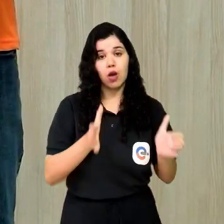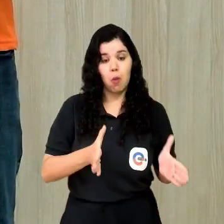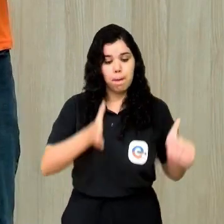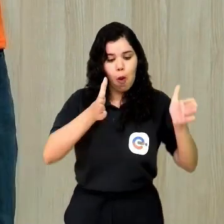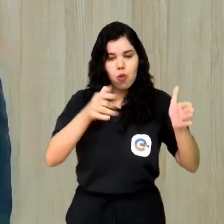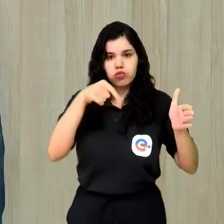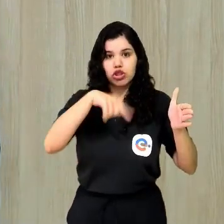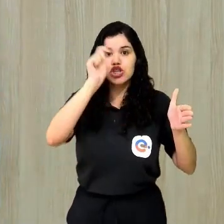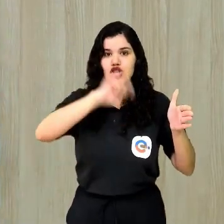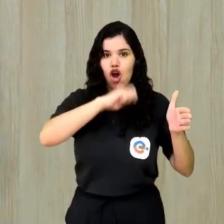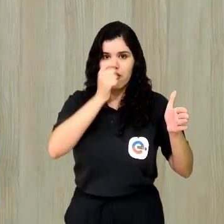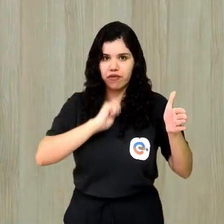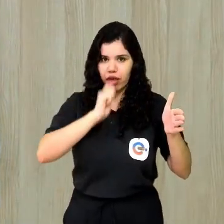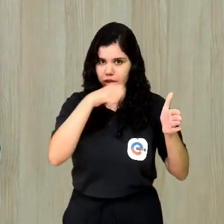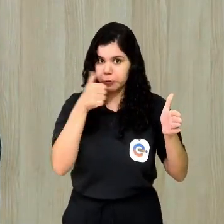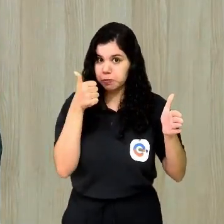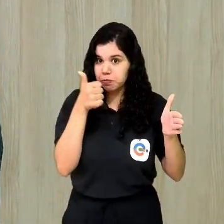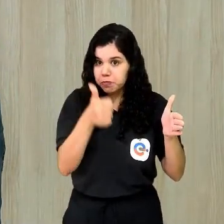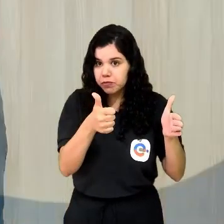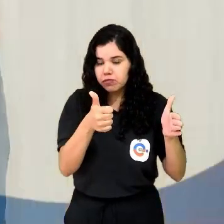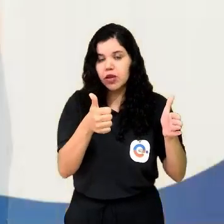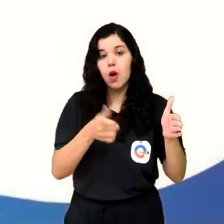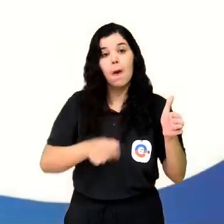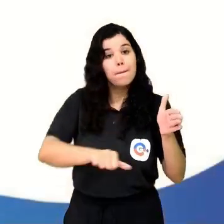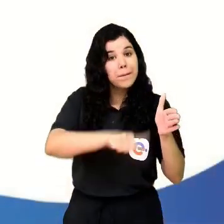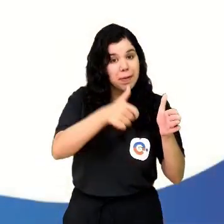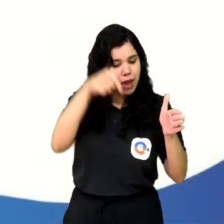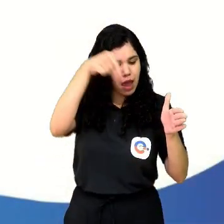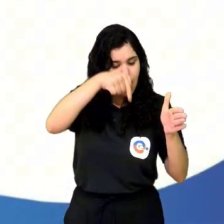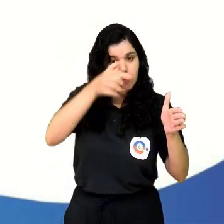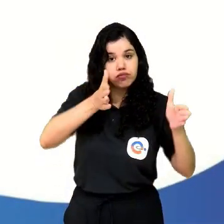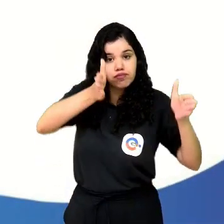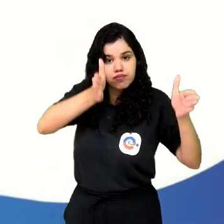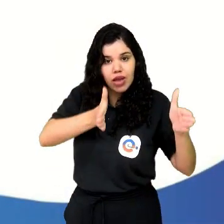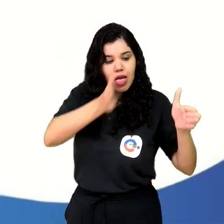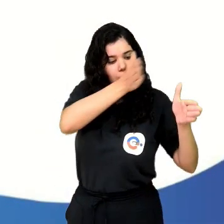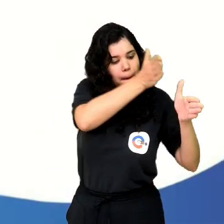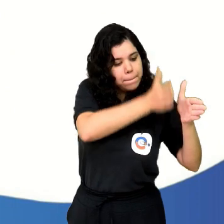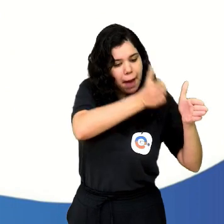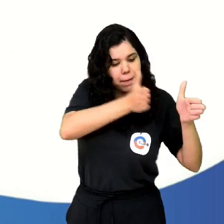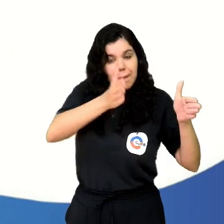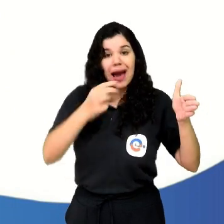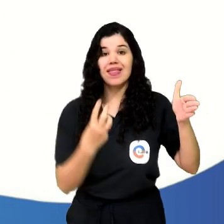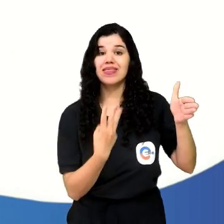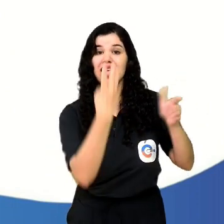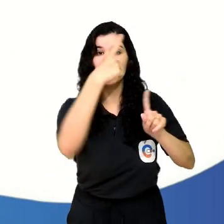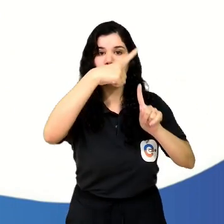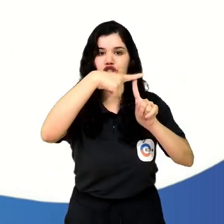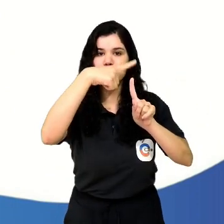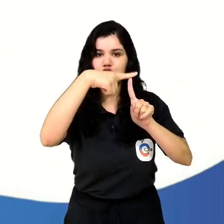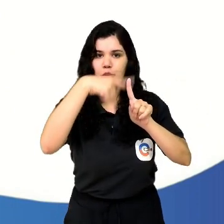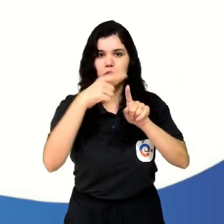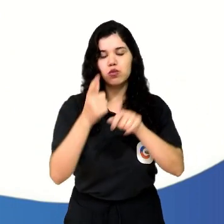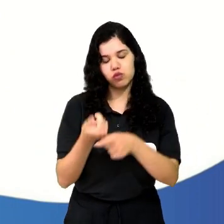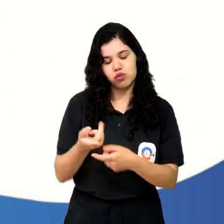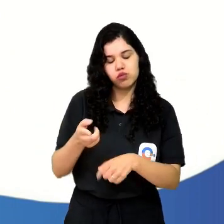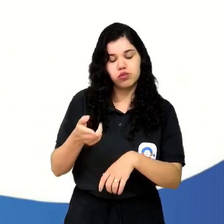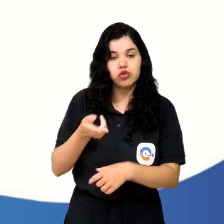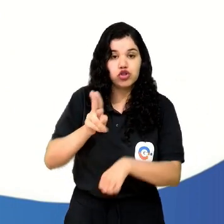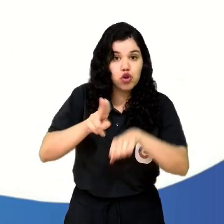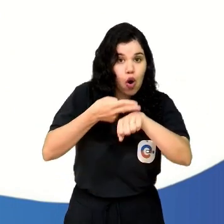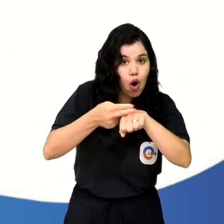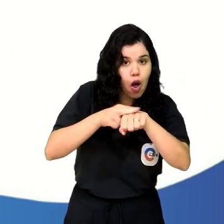de sorvete. Esse primeiro pote de sorvete, ele tem 3 sabores: